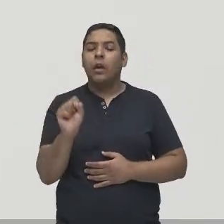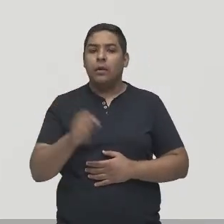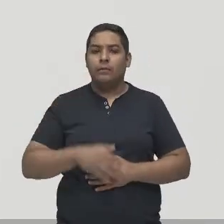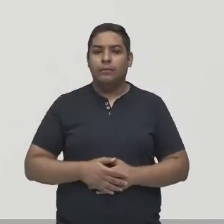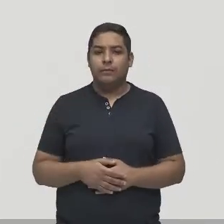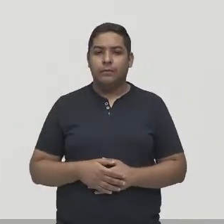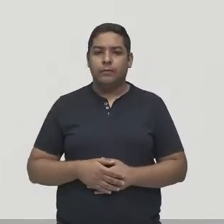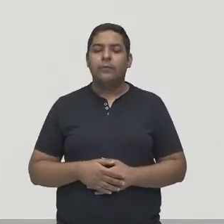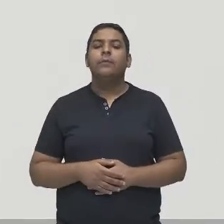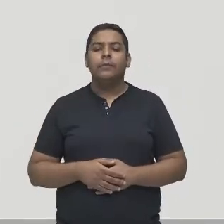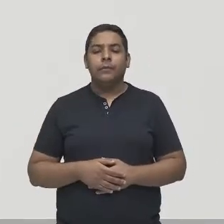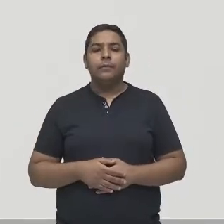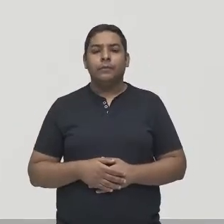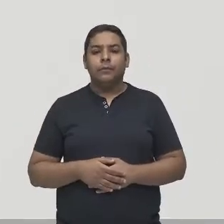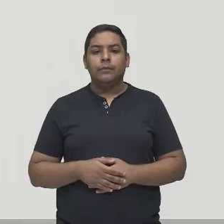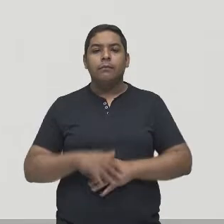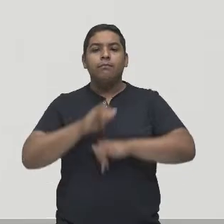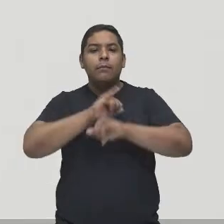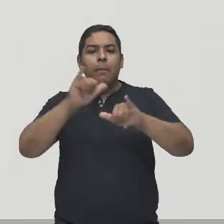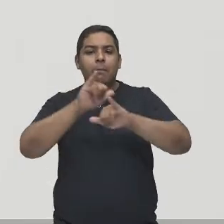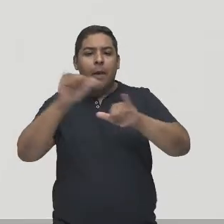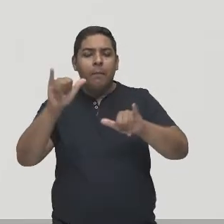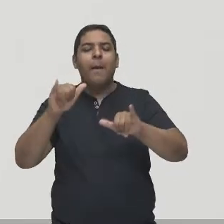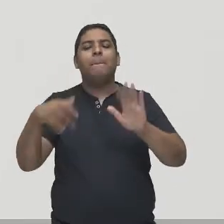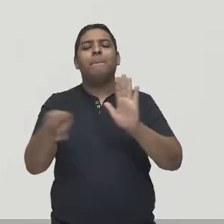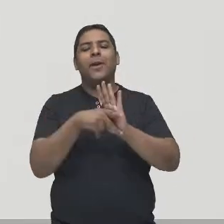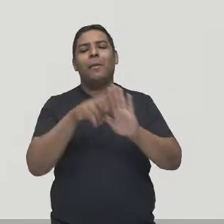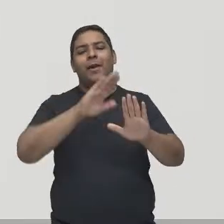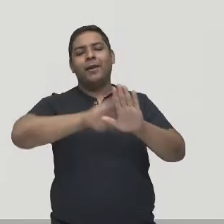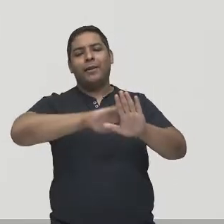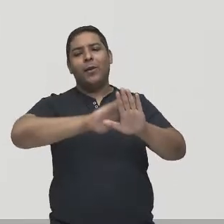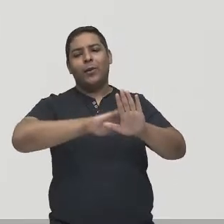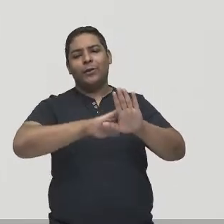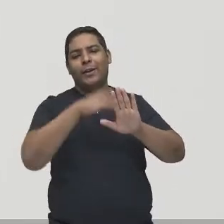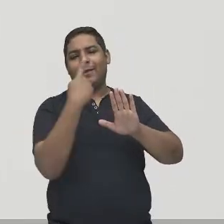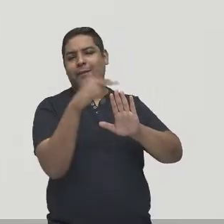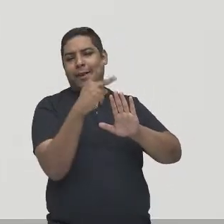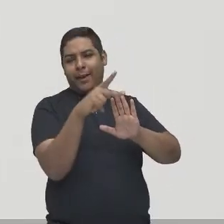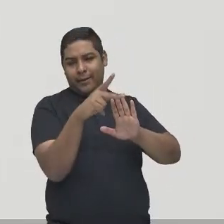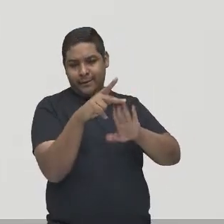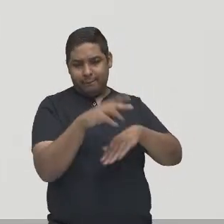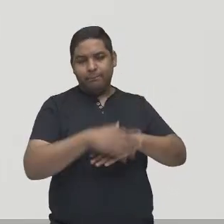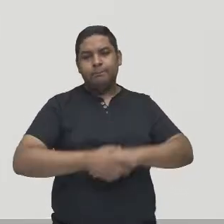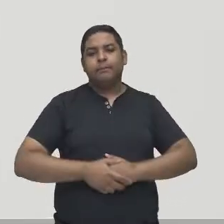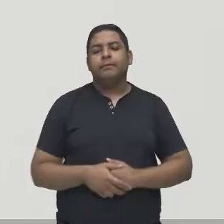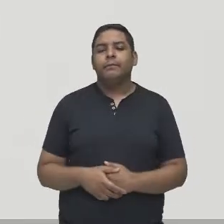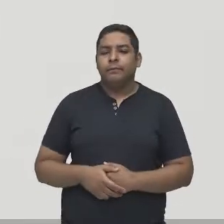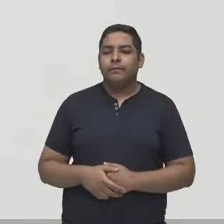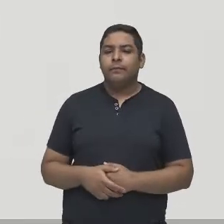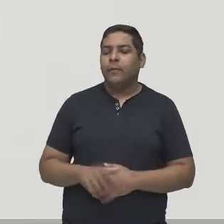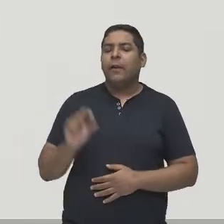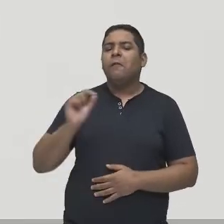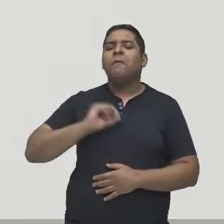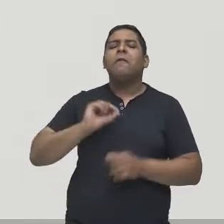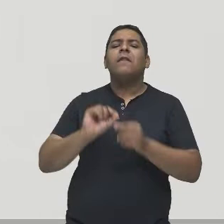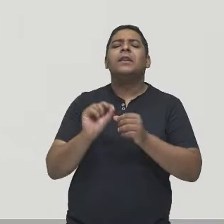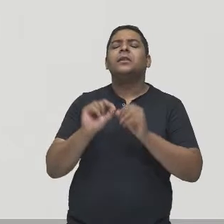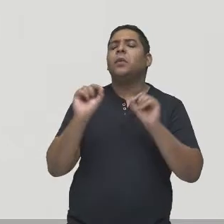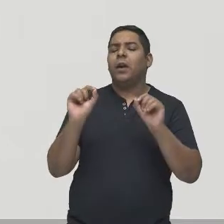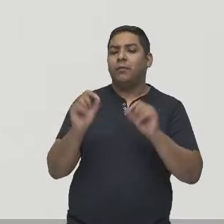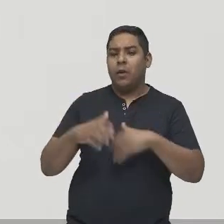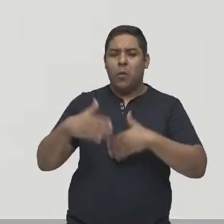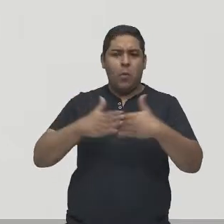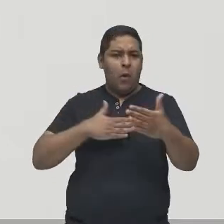propagandas favoráveis às ideologias por eles defendidas. Então, o que eu vou fazer? Qualquer